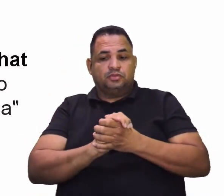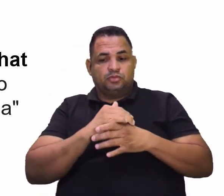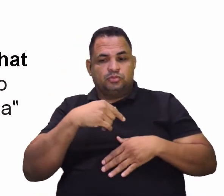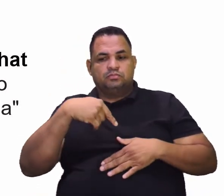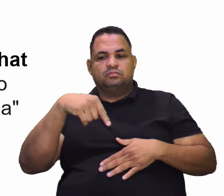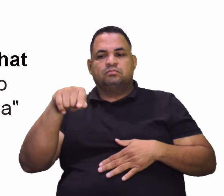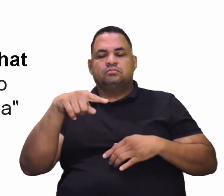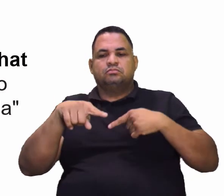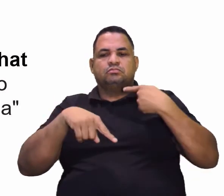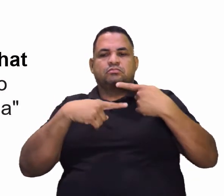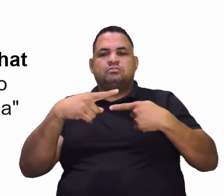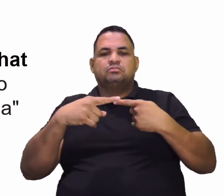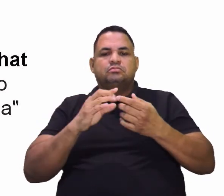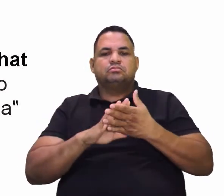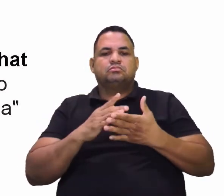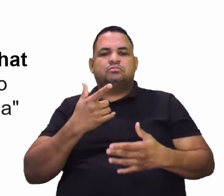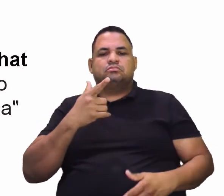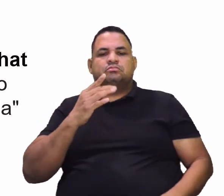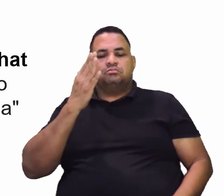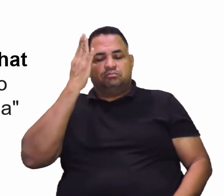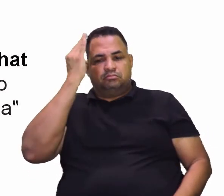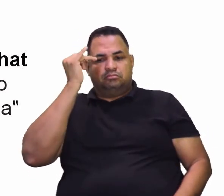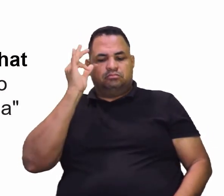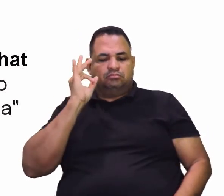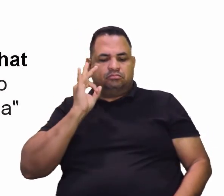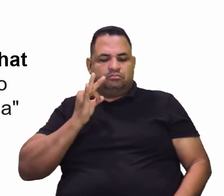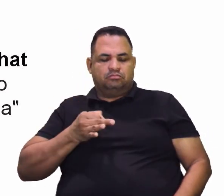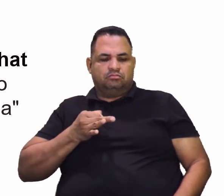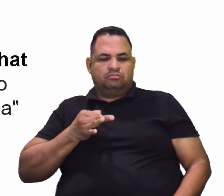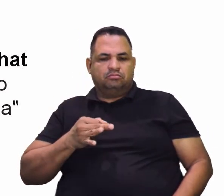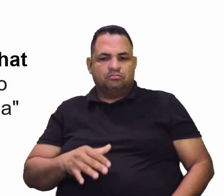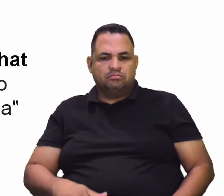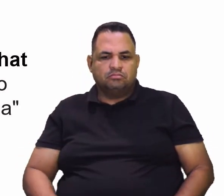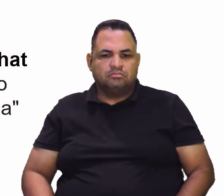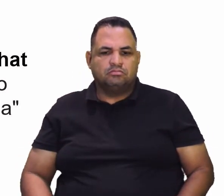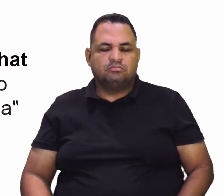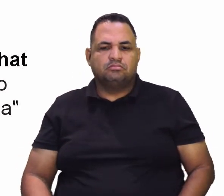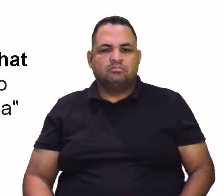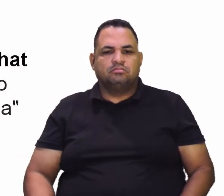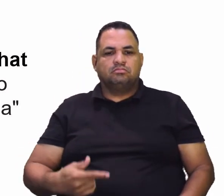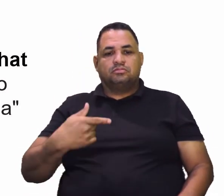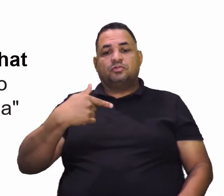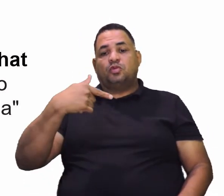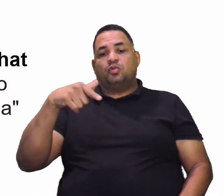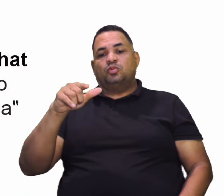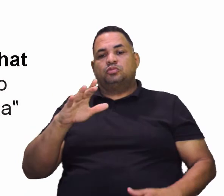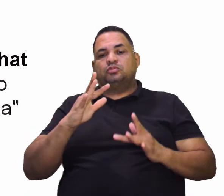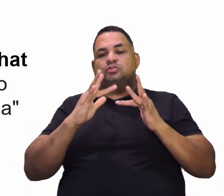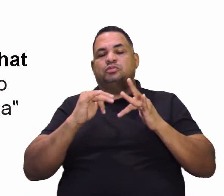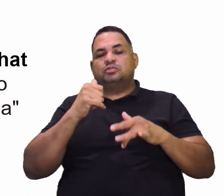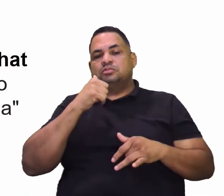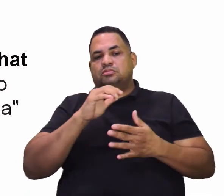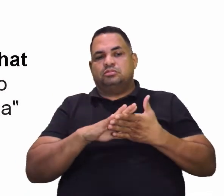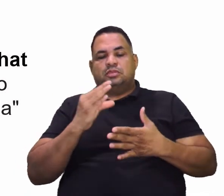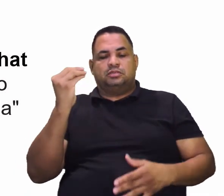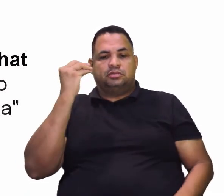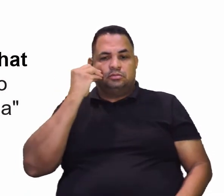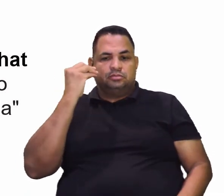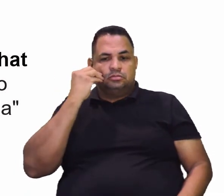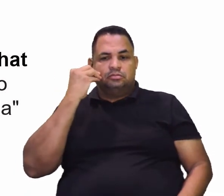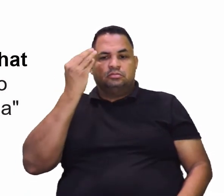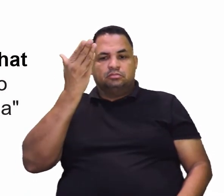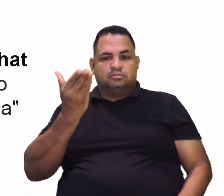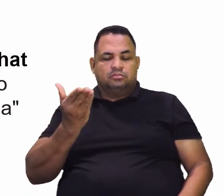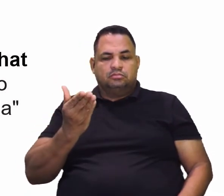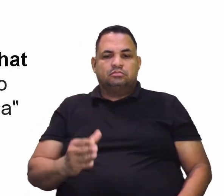hoje, só que mais tarde, só que ele não tem certeza. Porque caso o outro namorado não leve, ele vai tentar. E eu vou